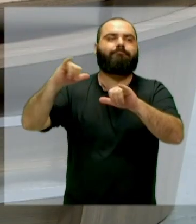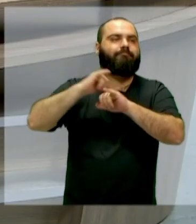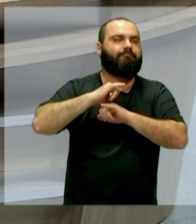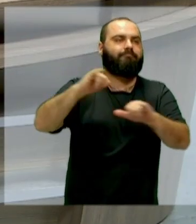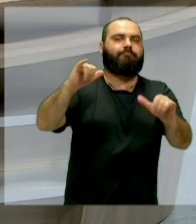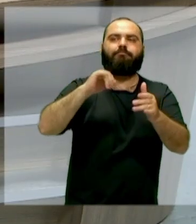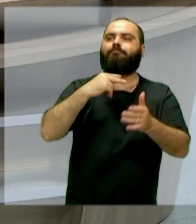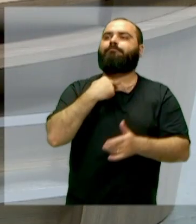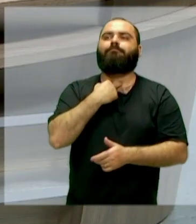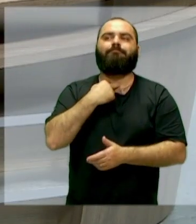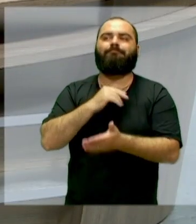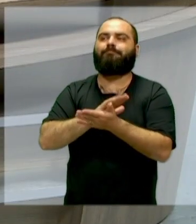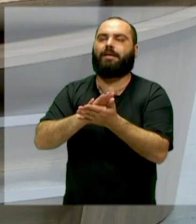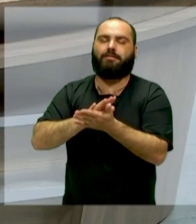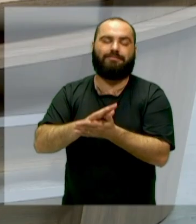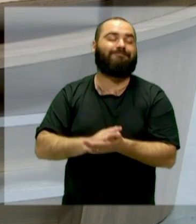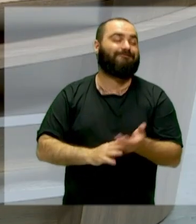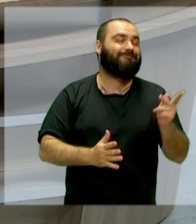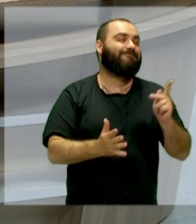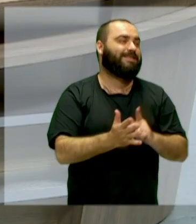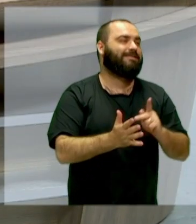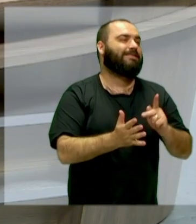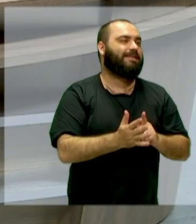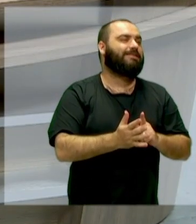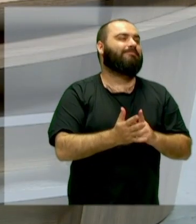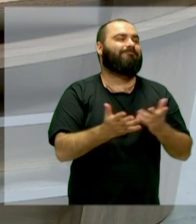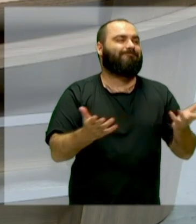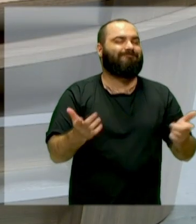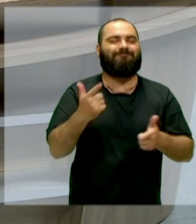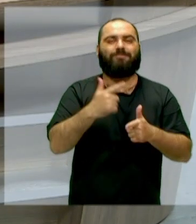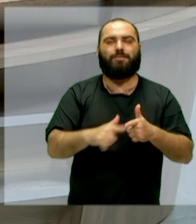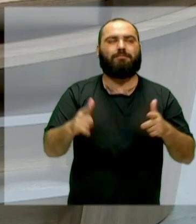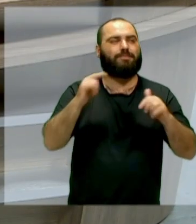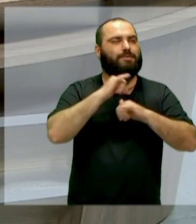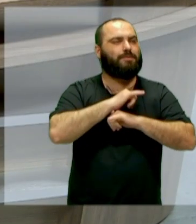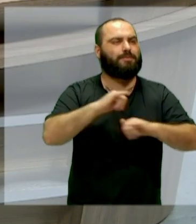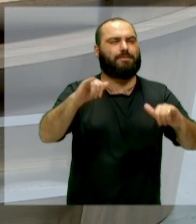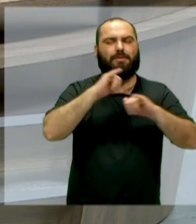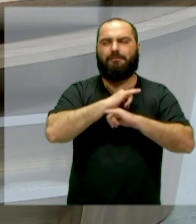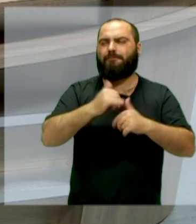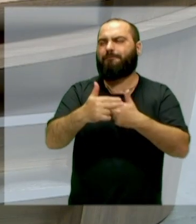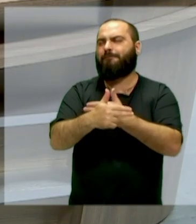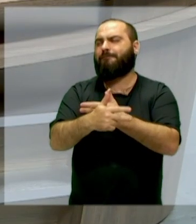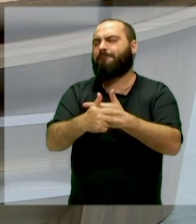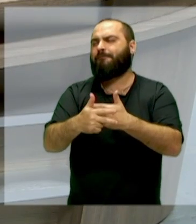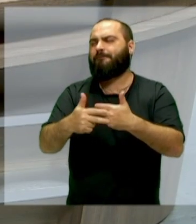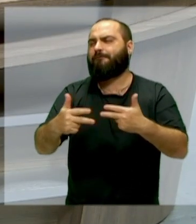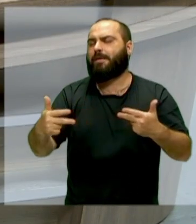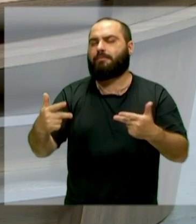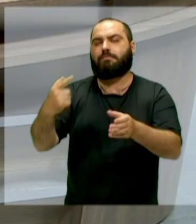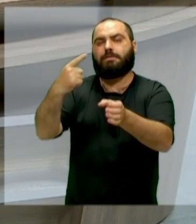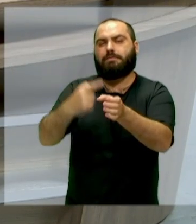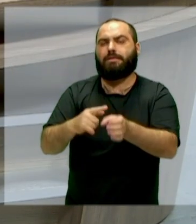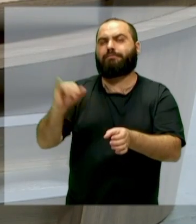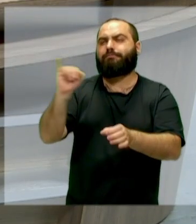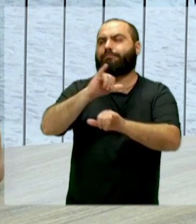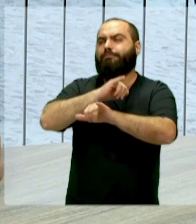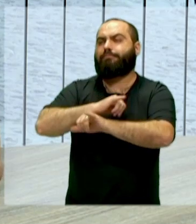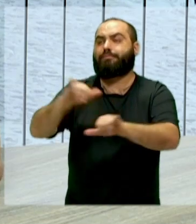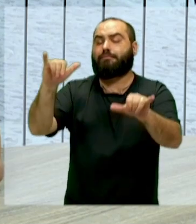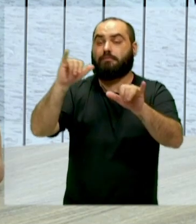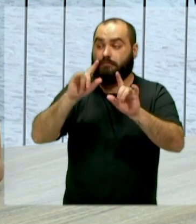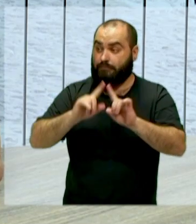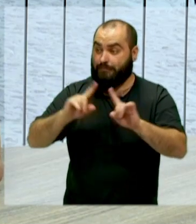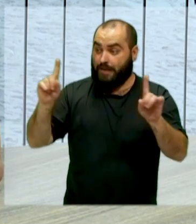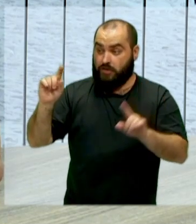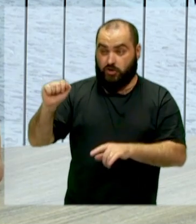divulgação ficou bem eh deficitária não apenas desse evento mas de outros eventos da da da cidade também né isso Mas no geral